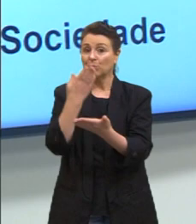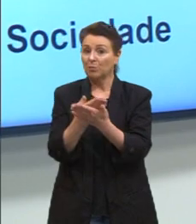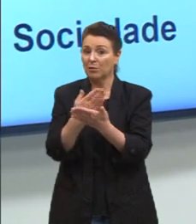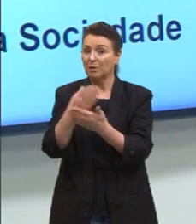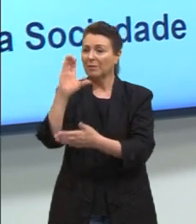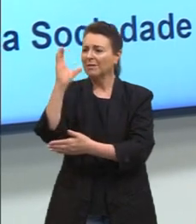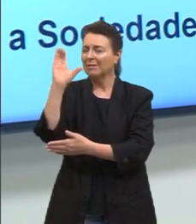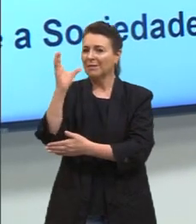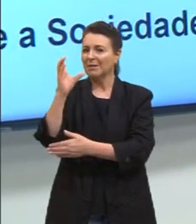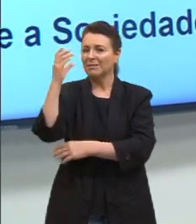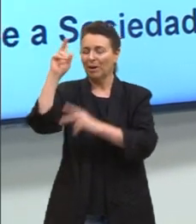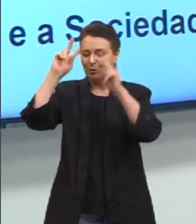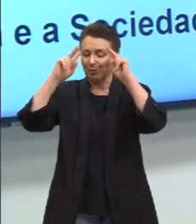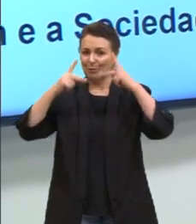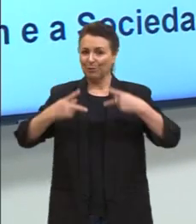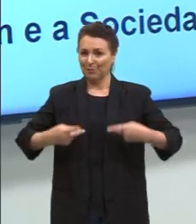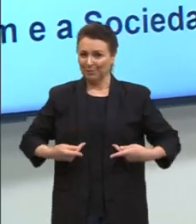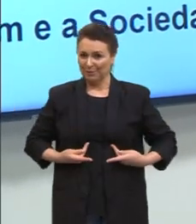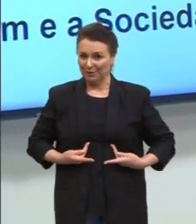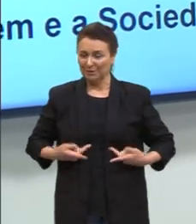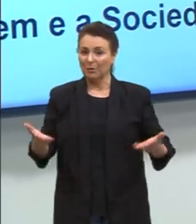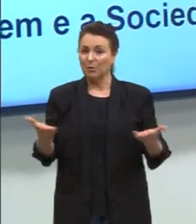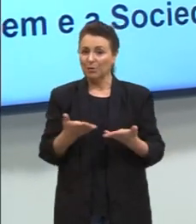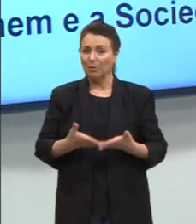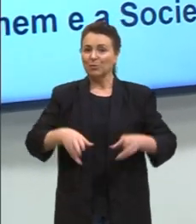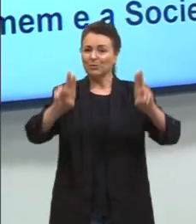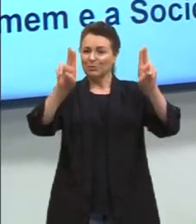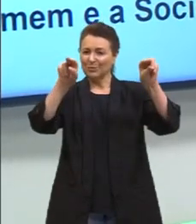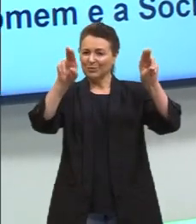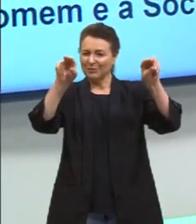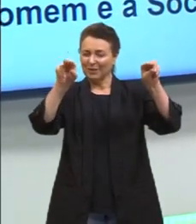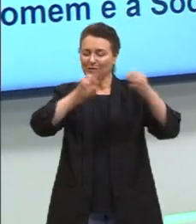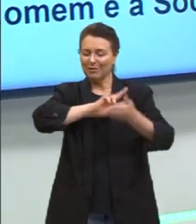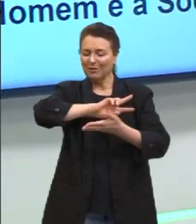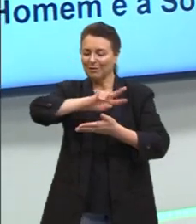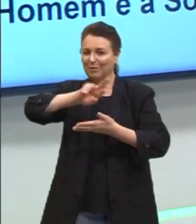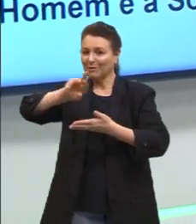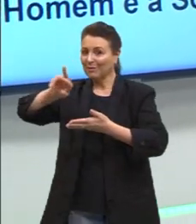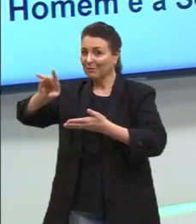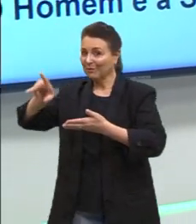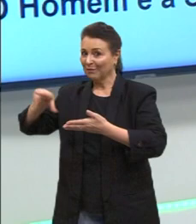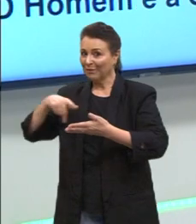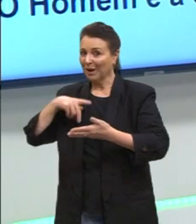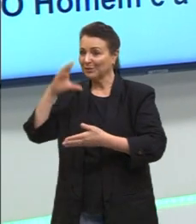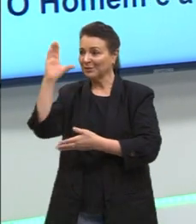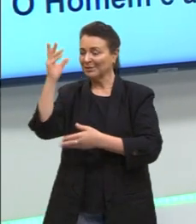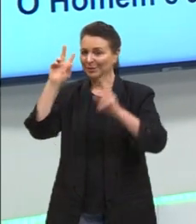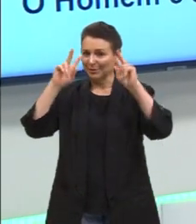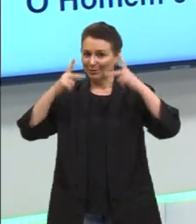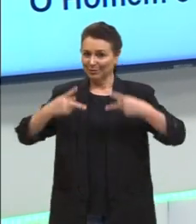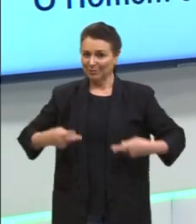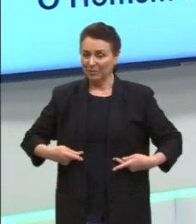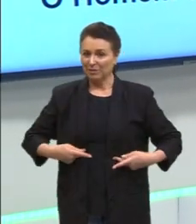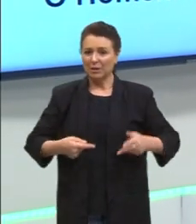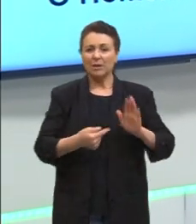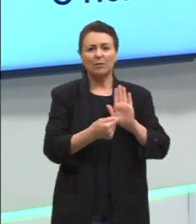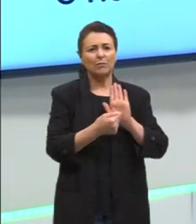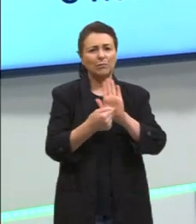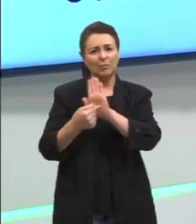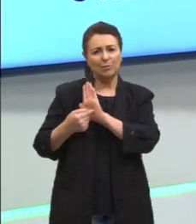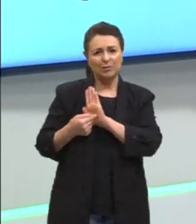ciências humanas hoje vamos tratar sobre vários temas que envolvem as ciências humanas e vou trazer novidades